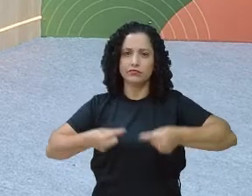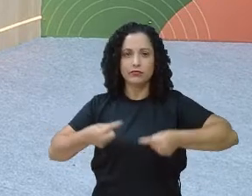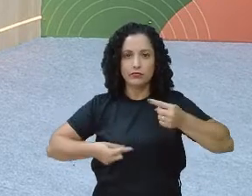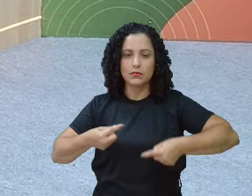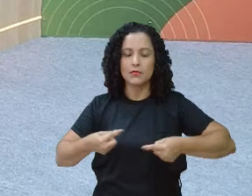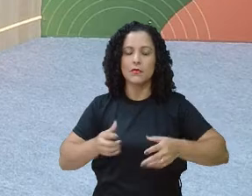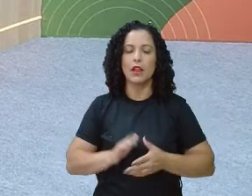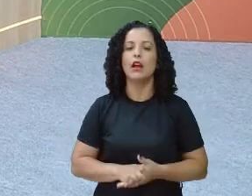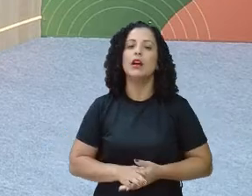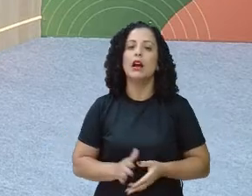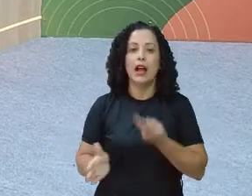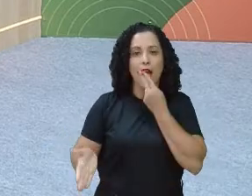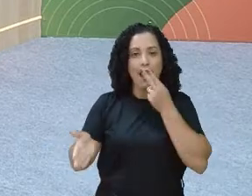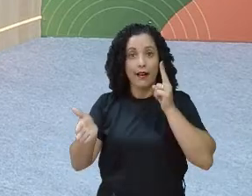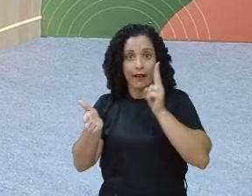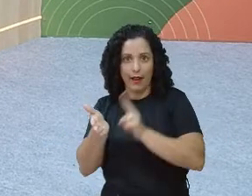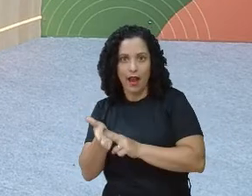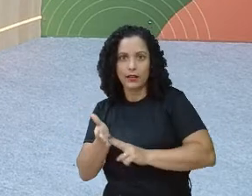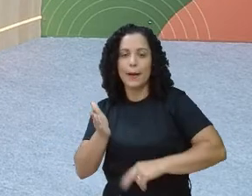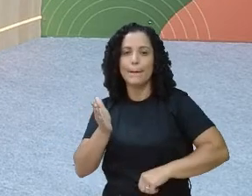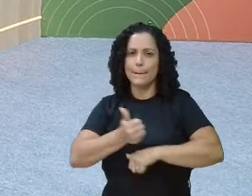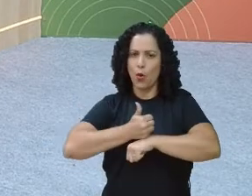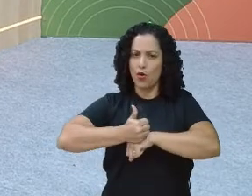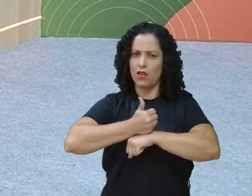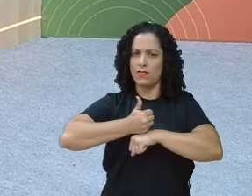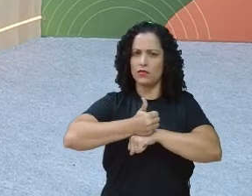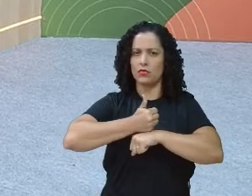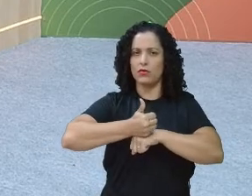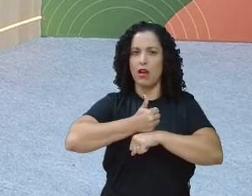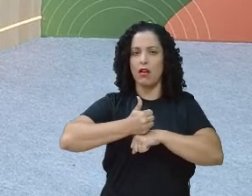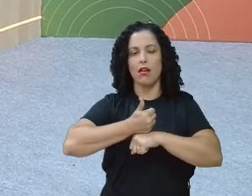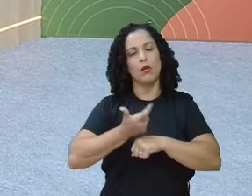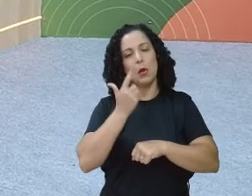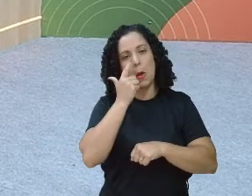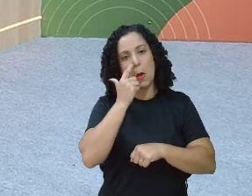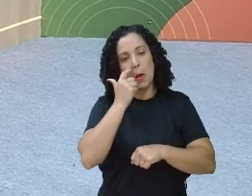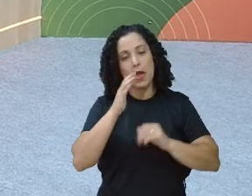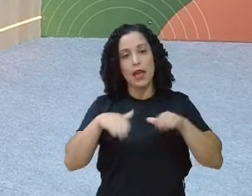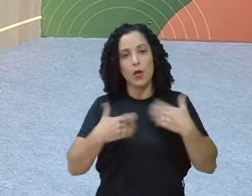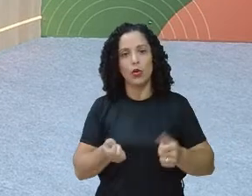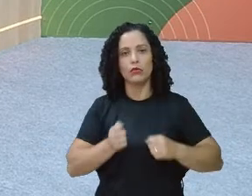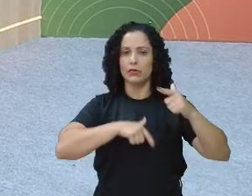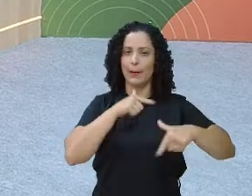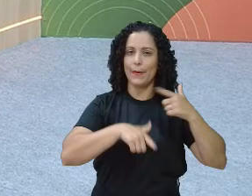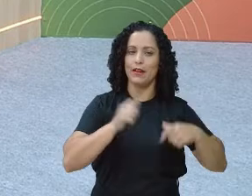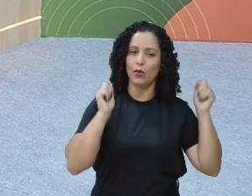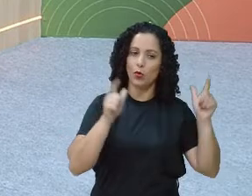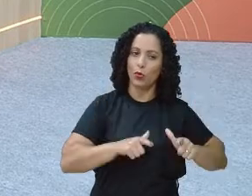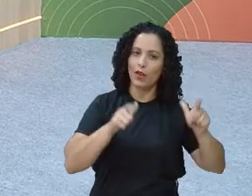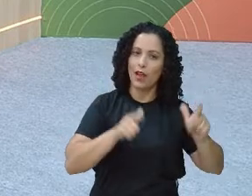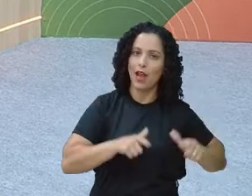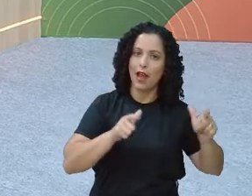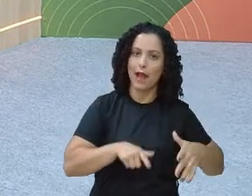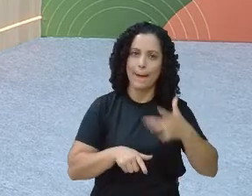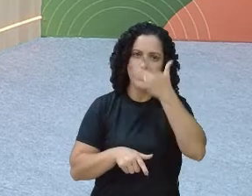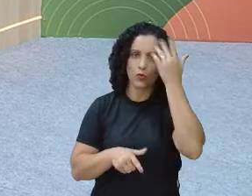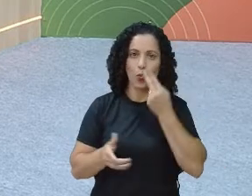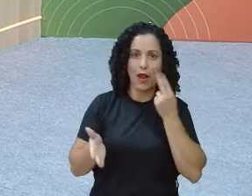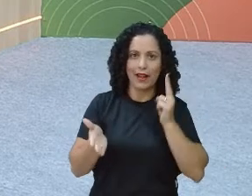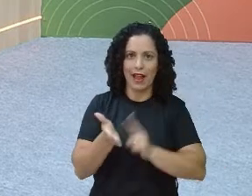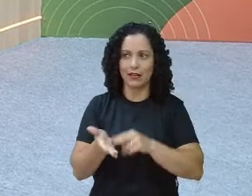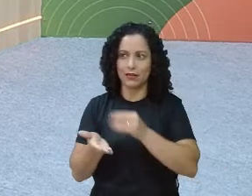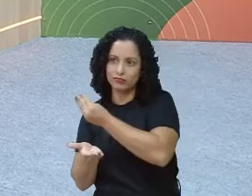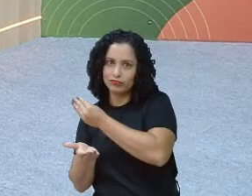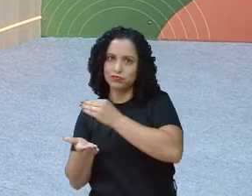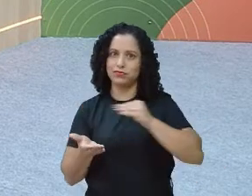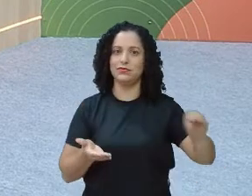dos políticos. A carta profissional, que normalmente é uma indicação, né? Quando você trabalha no local, alguém envia uma carta sobre